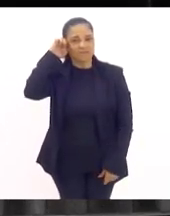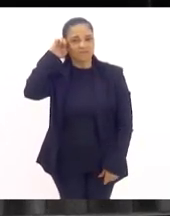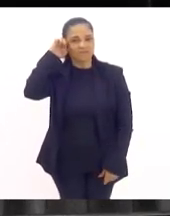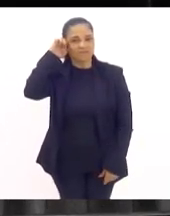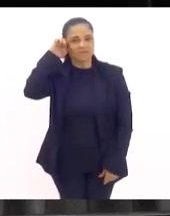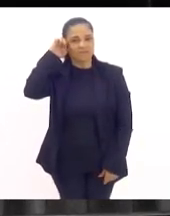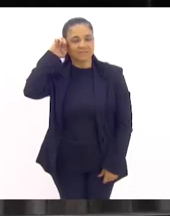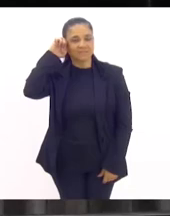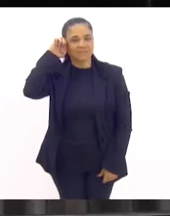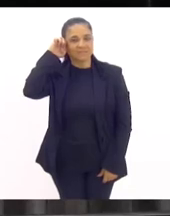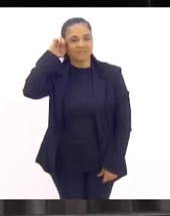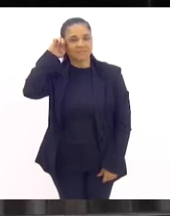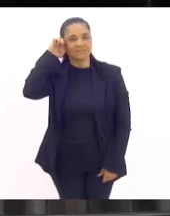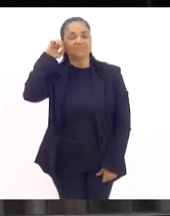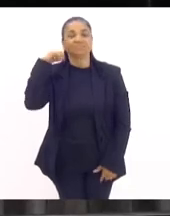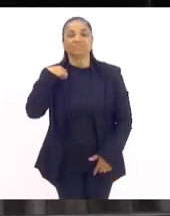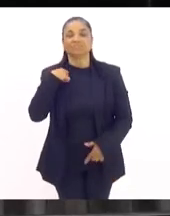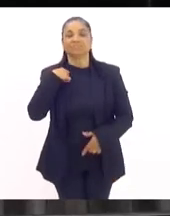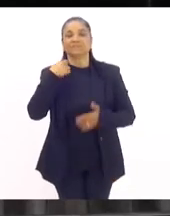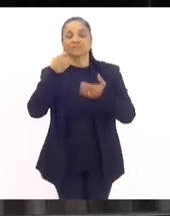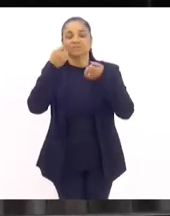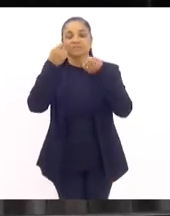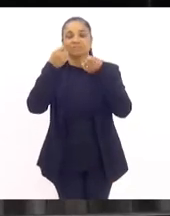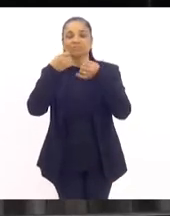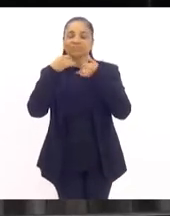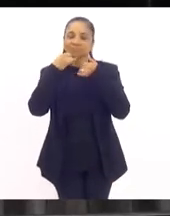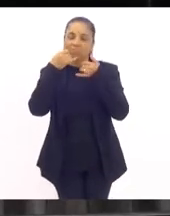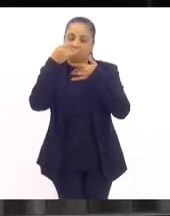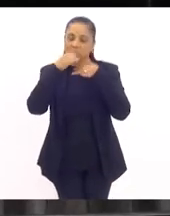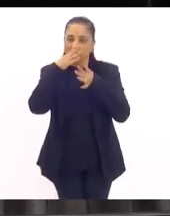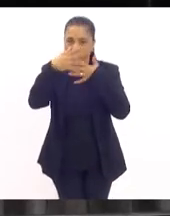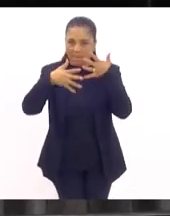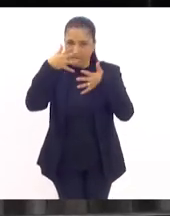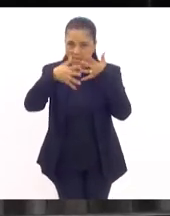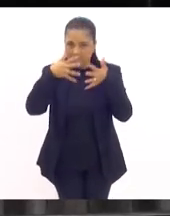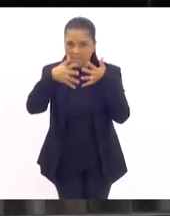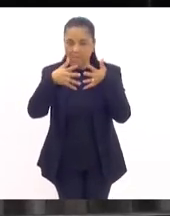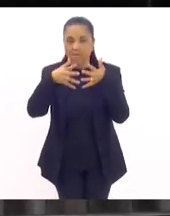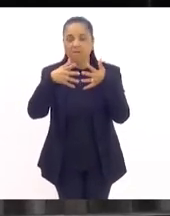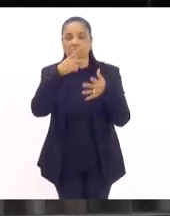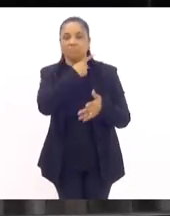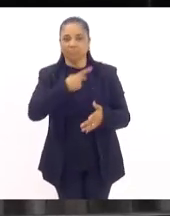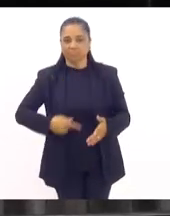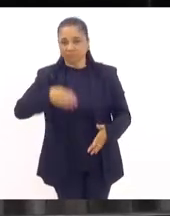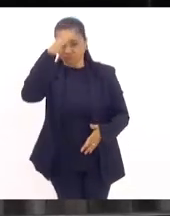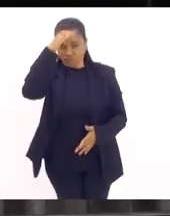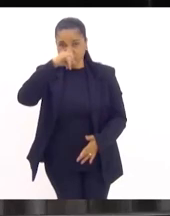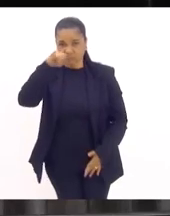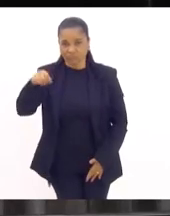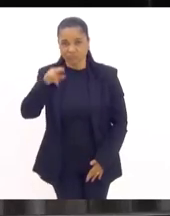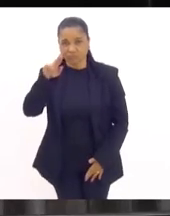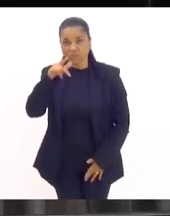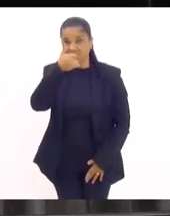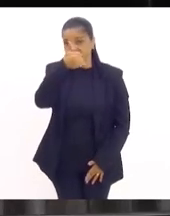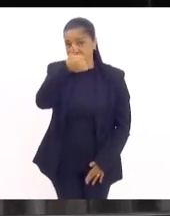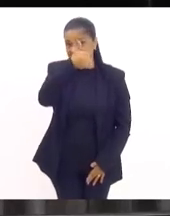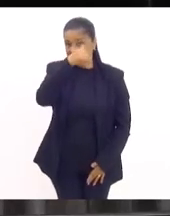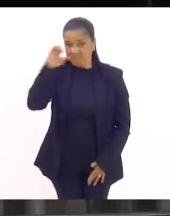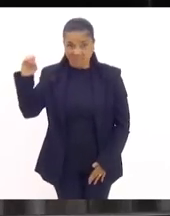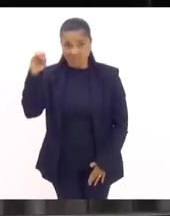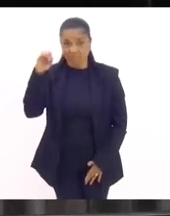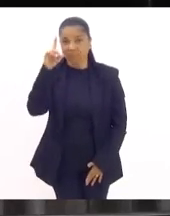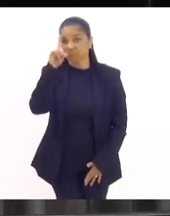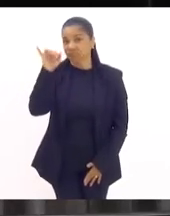Isso. E eu queria falar, Tia Ju, deputada Tia Ju, presidenta, sobre 100 dias de um novo